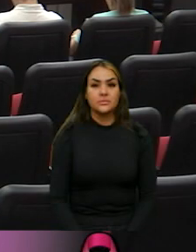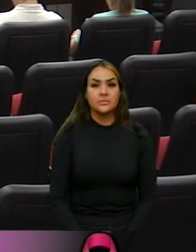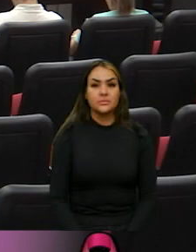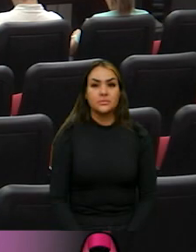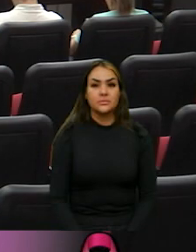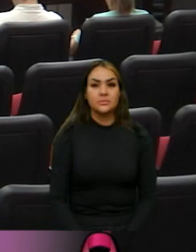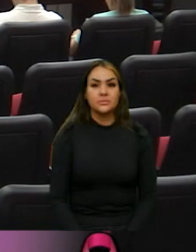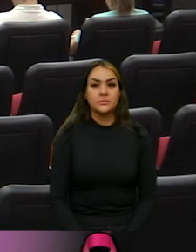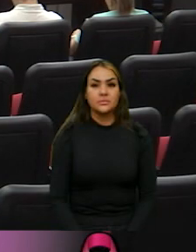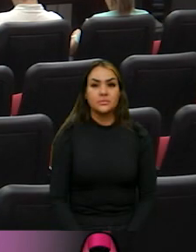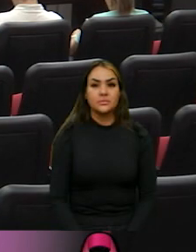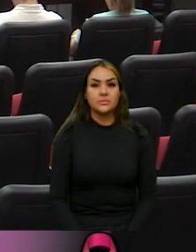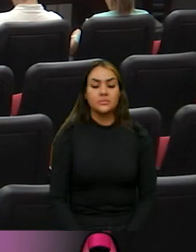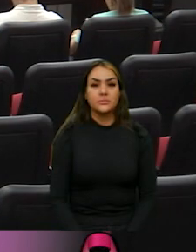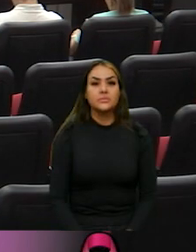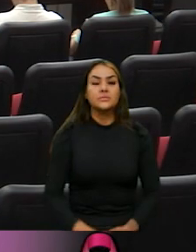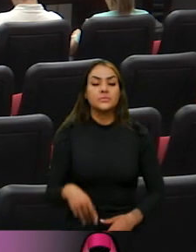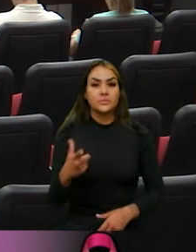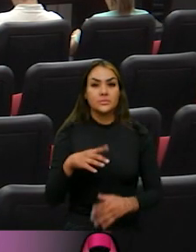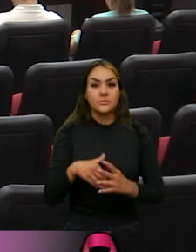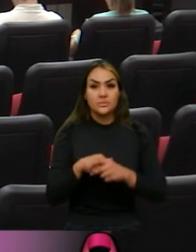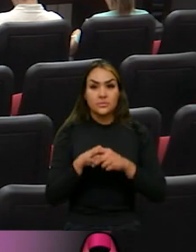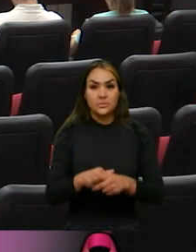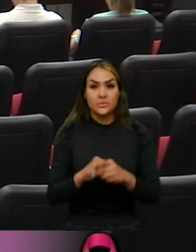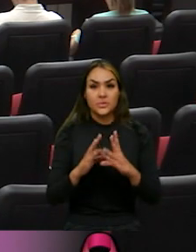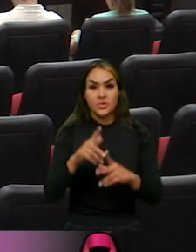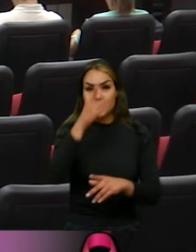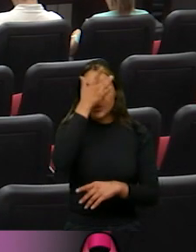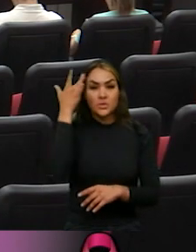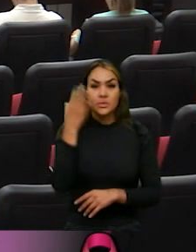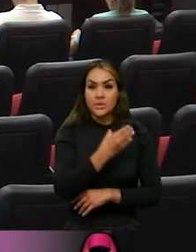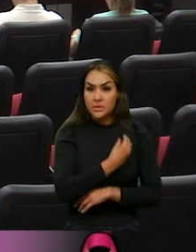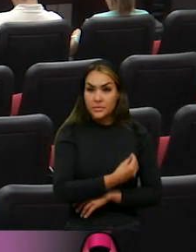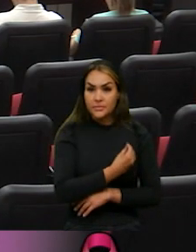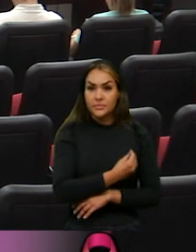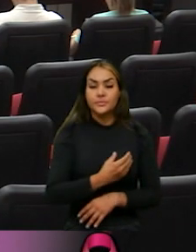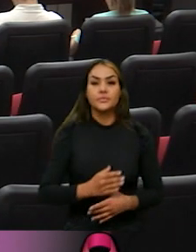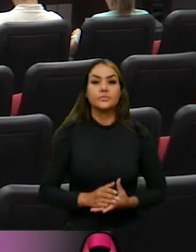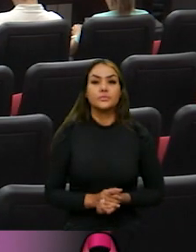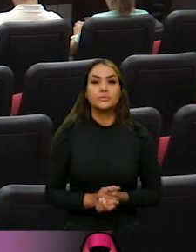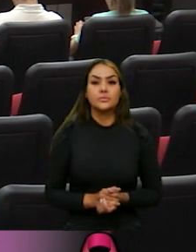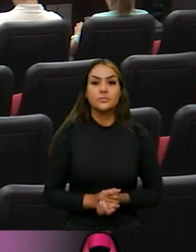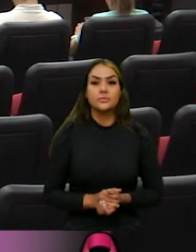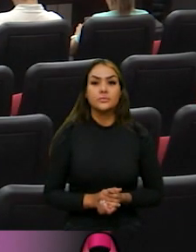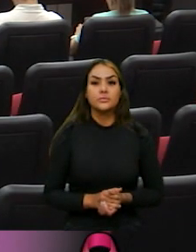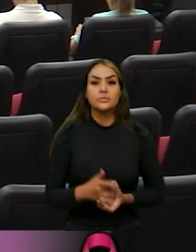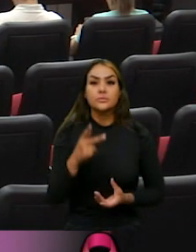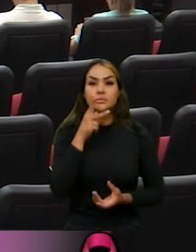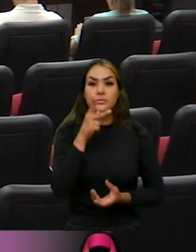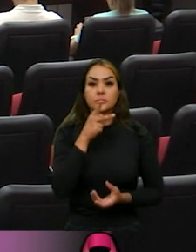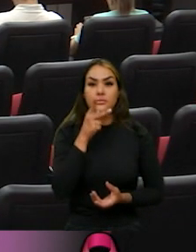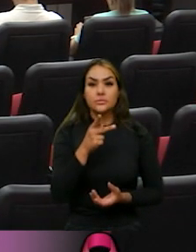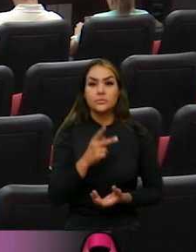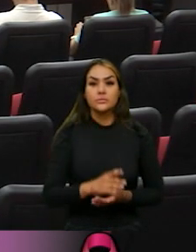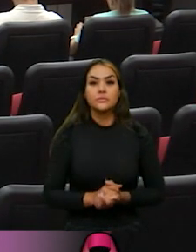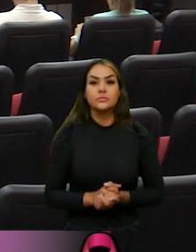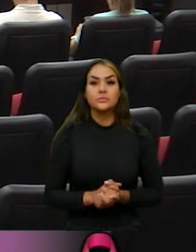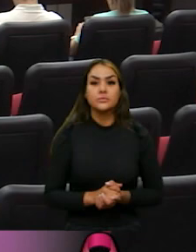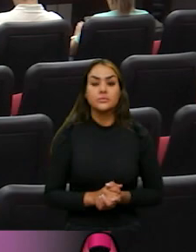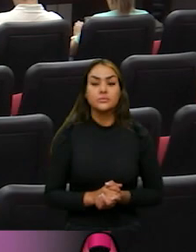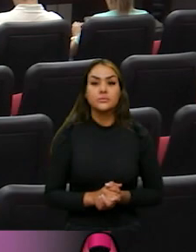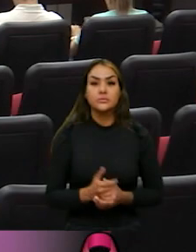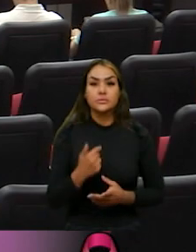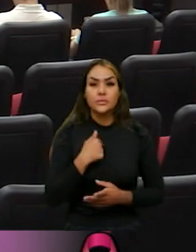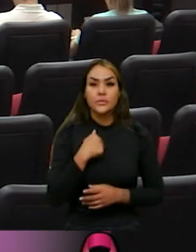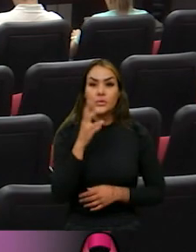Mais uma vez, eu quero cumprimentar todos os presentes aqui e dizer que eu demorei